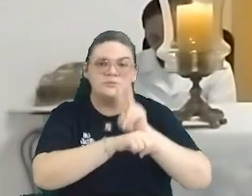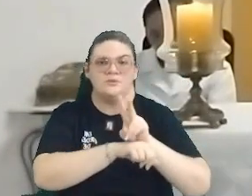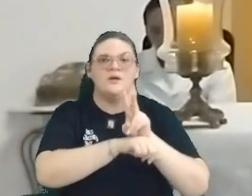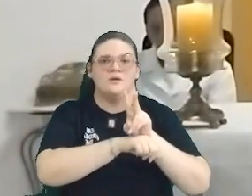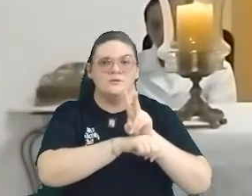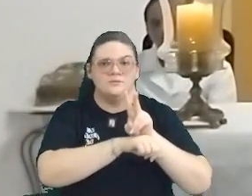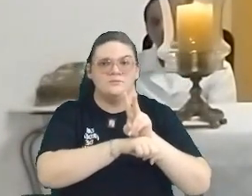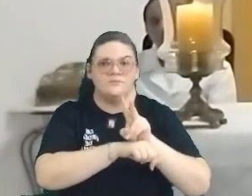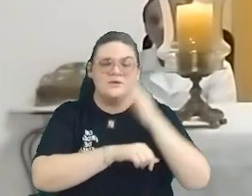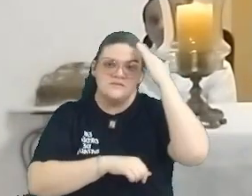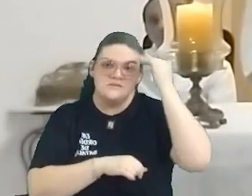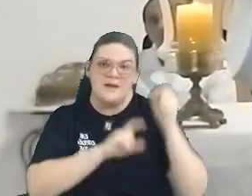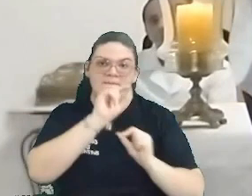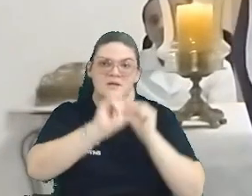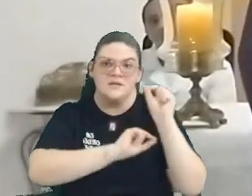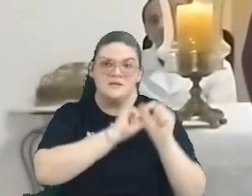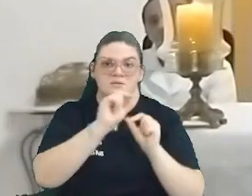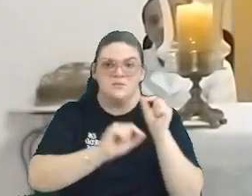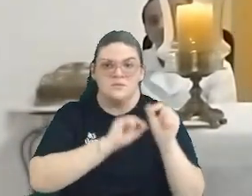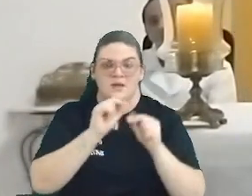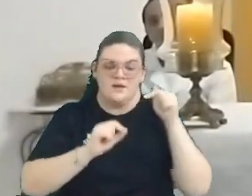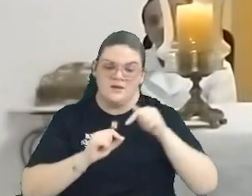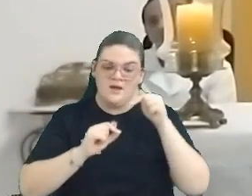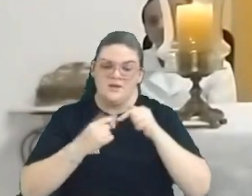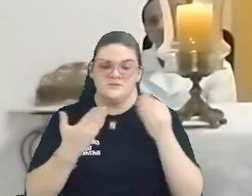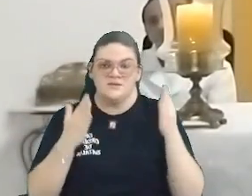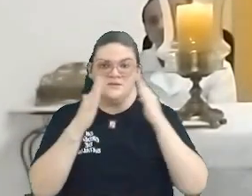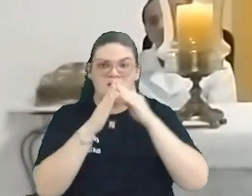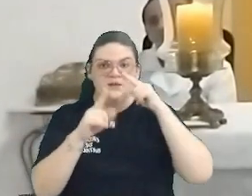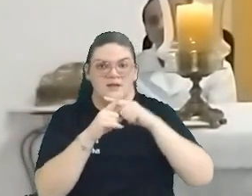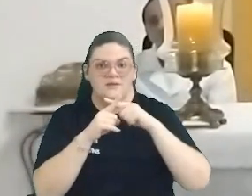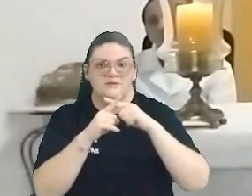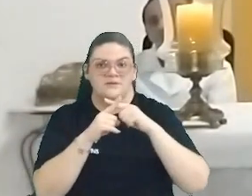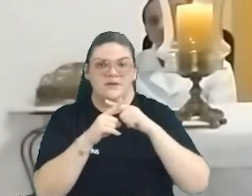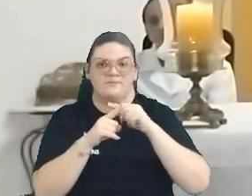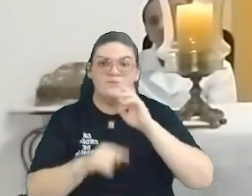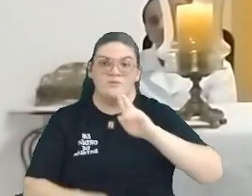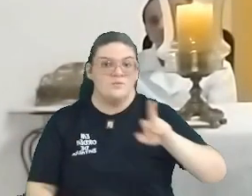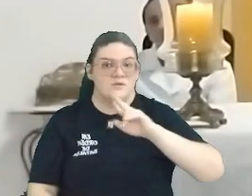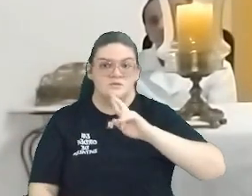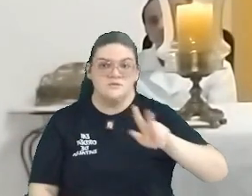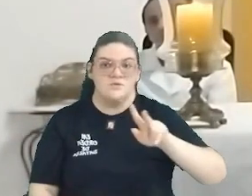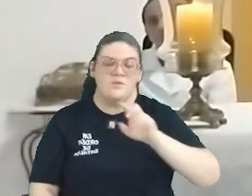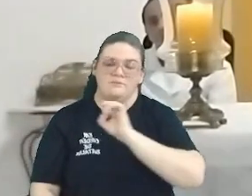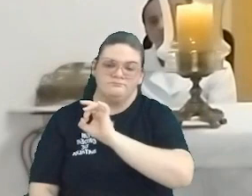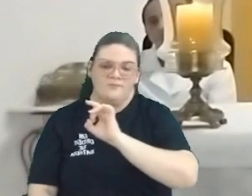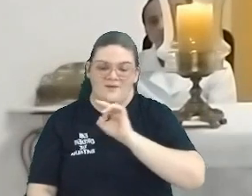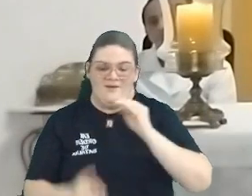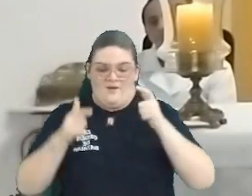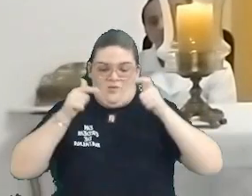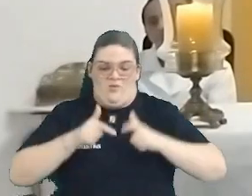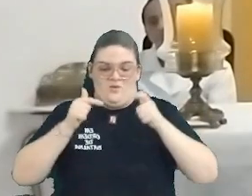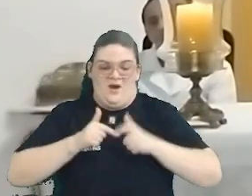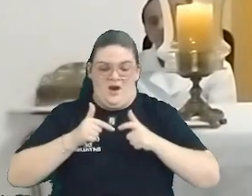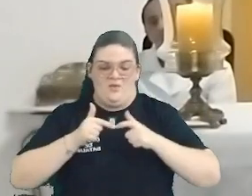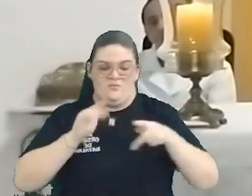este templo é não apenas este espaço físico onde estamos, que este templo é cada um de nós,